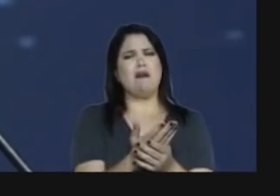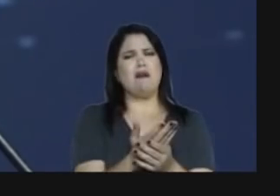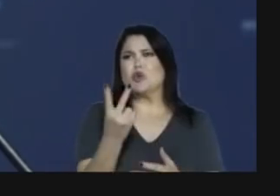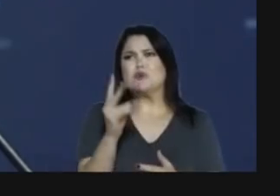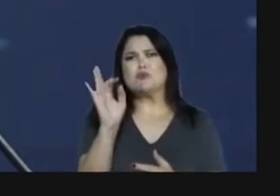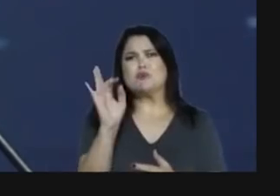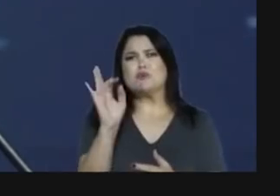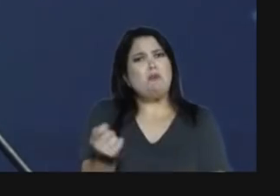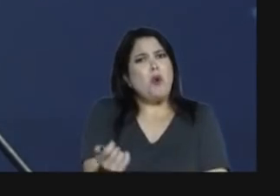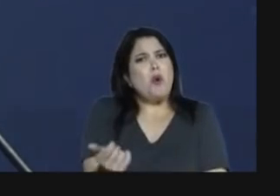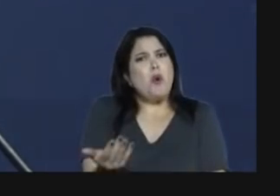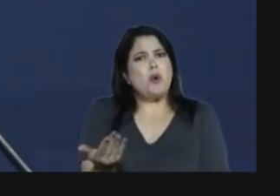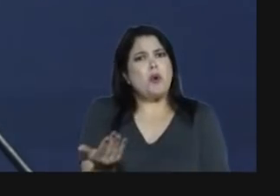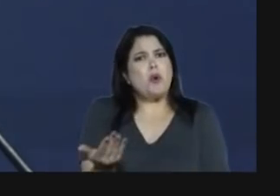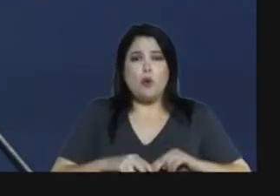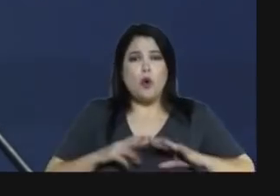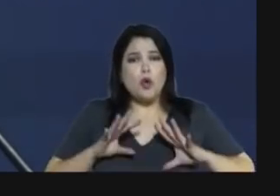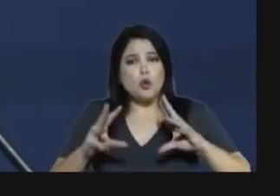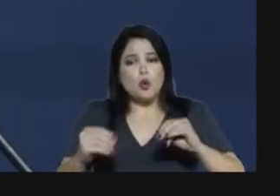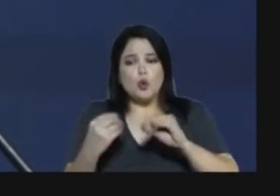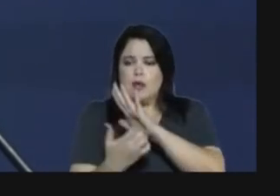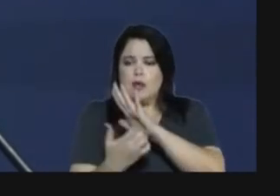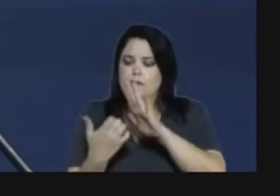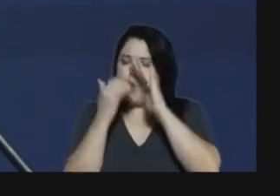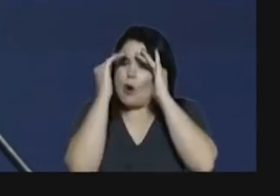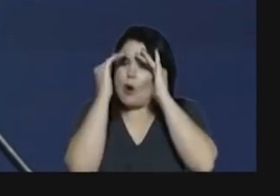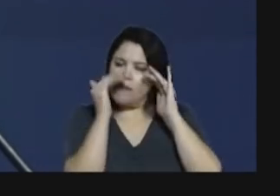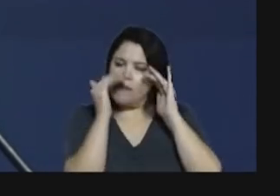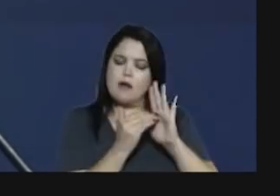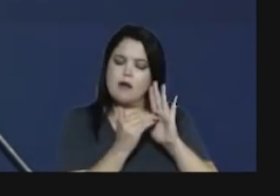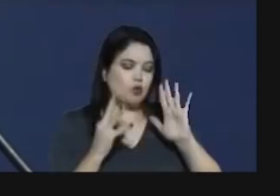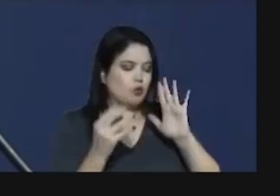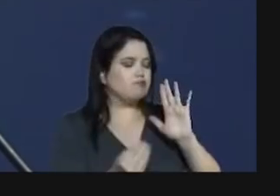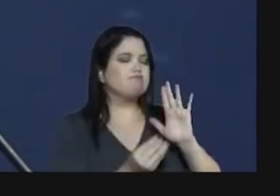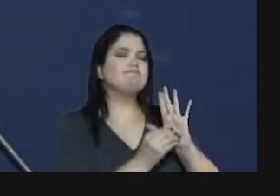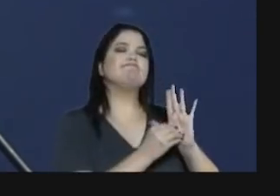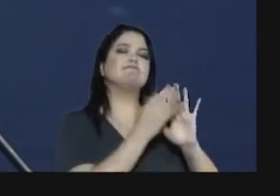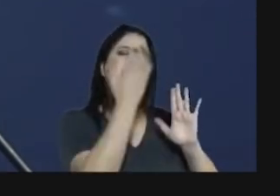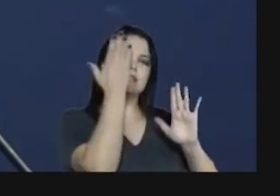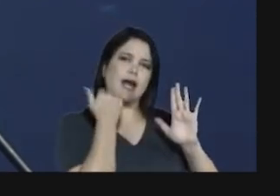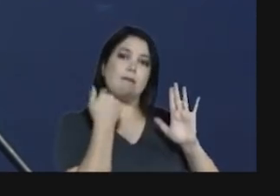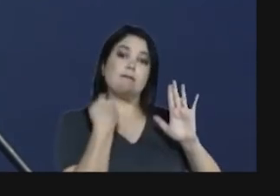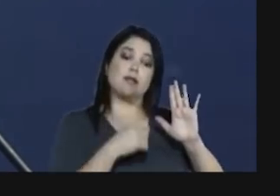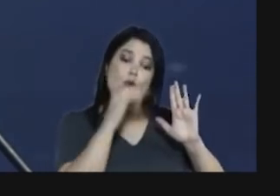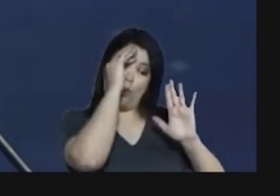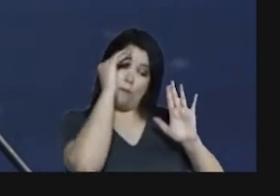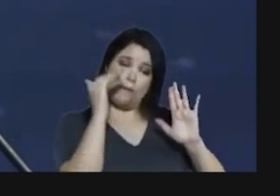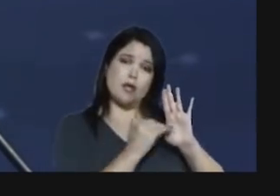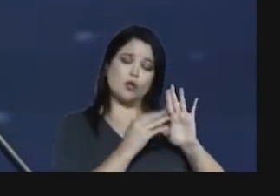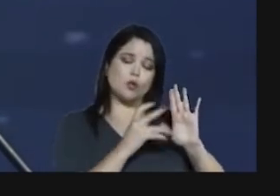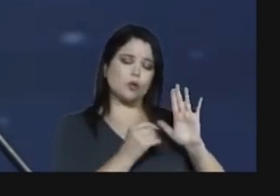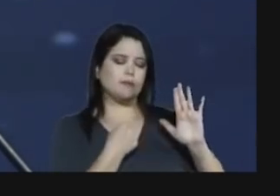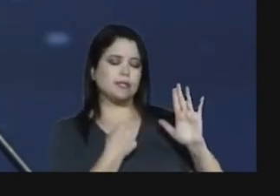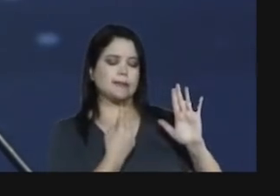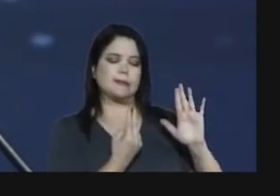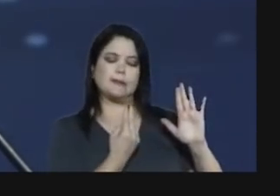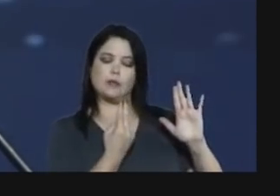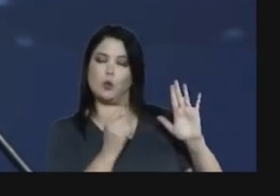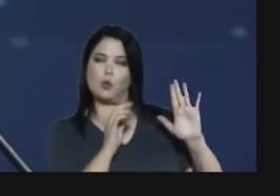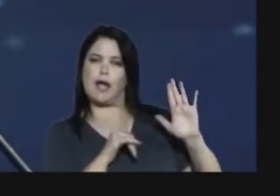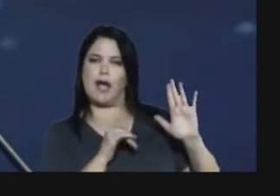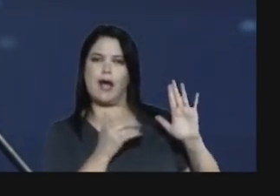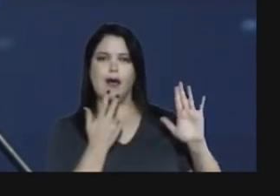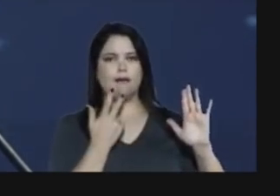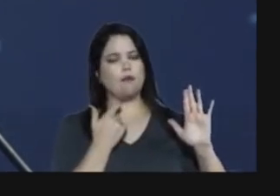dois por cento porque todas as empresas todos os negociantes já sabe o que deve fazer o que não deve fazer